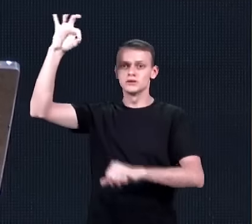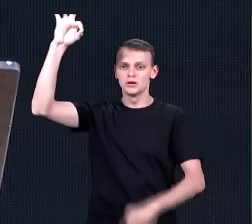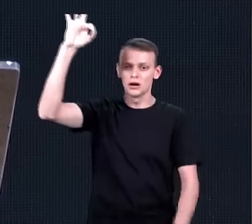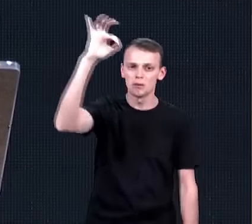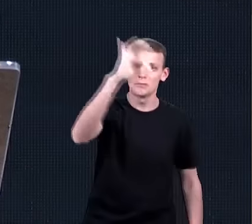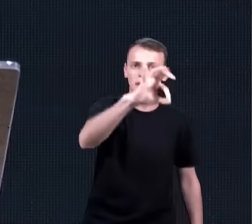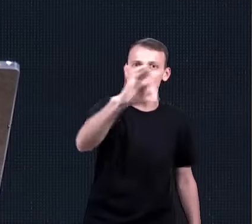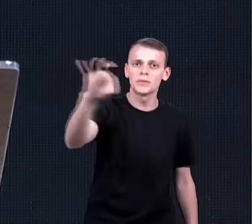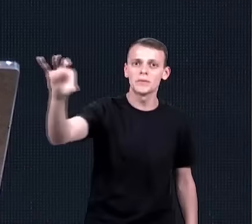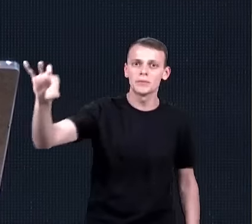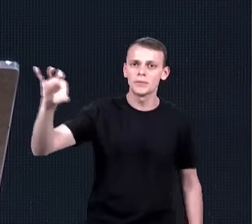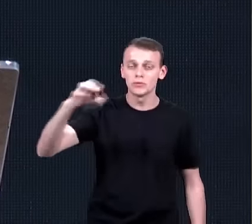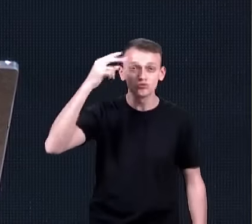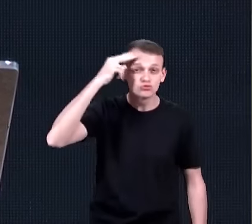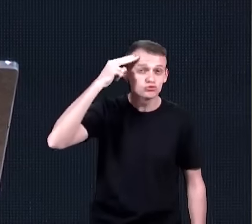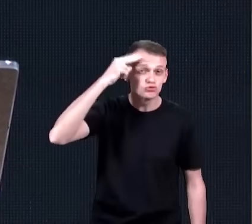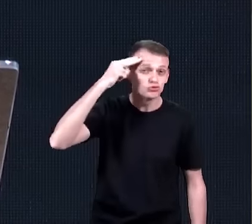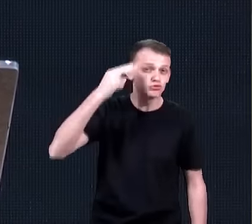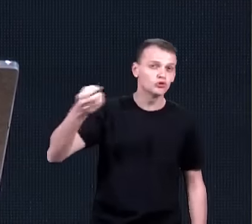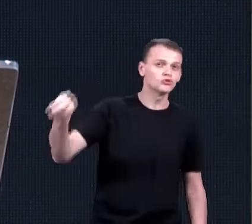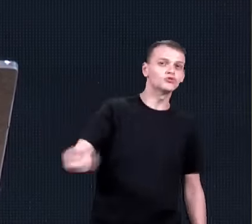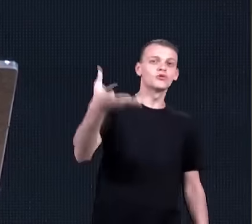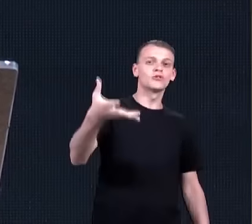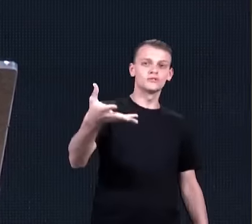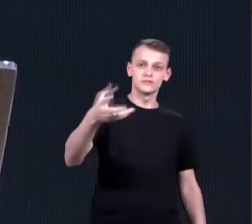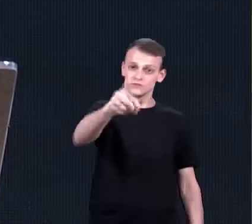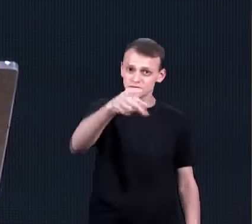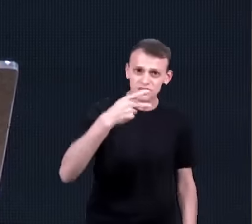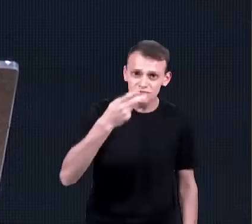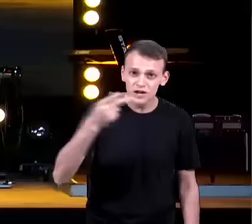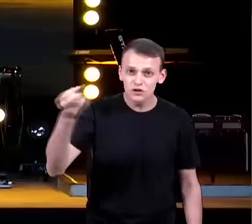Santo para novos sonhos. Diga comigo, novos sonhos.